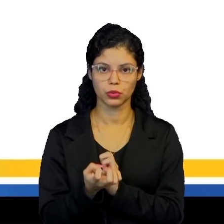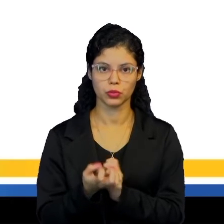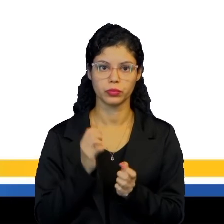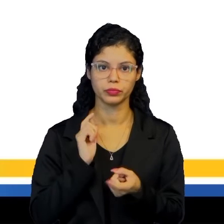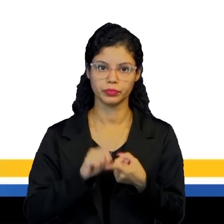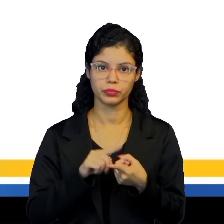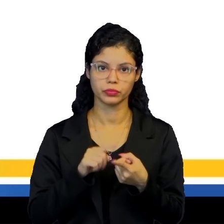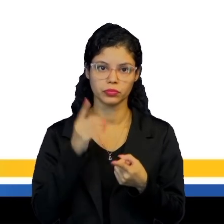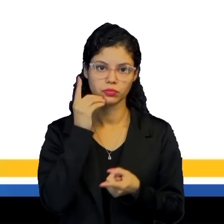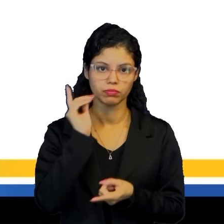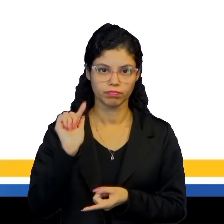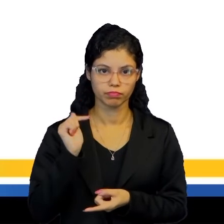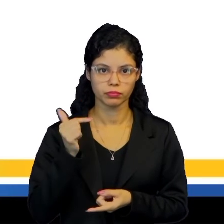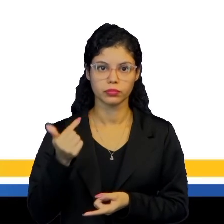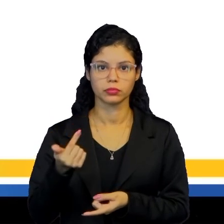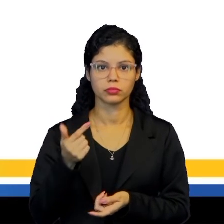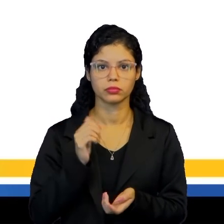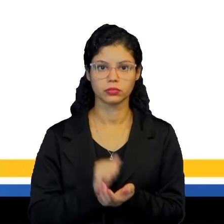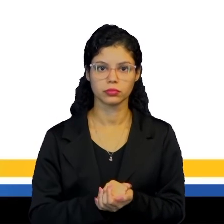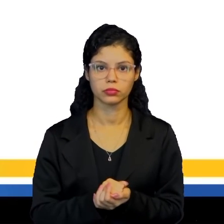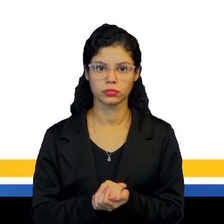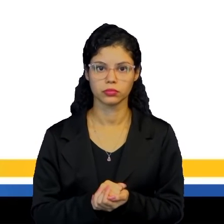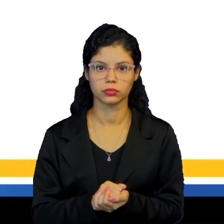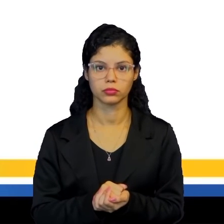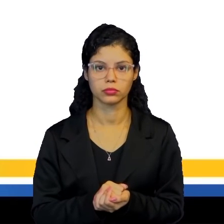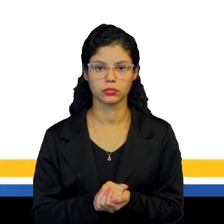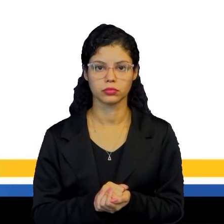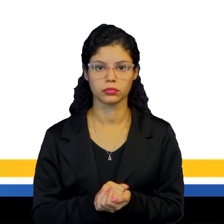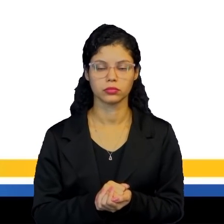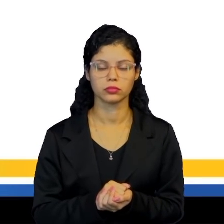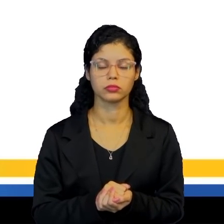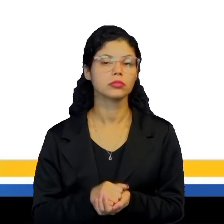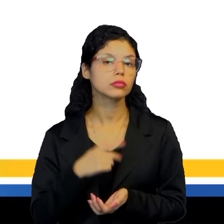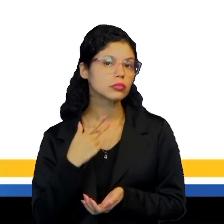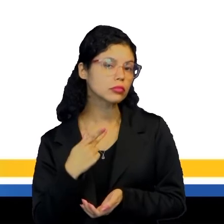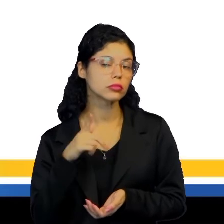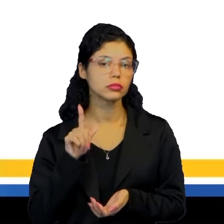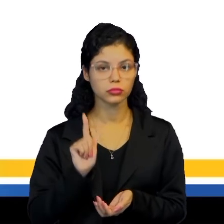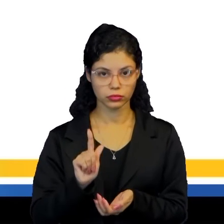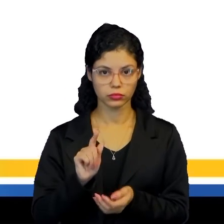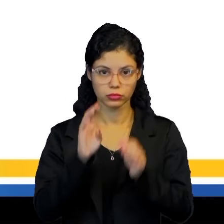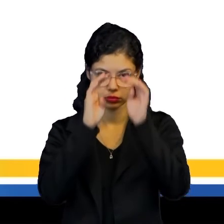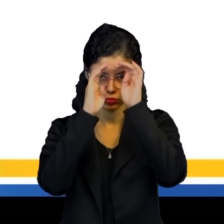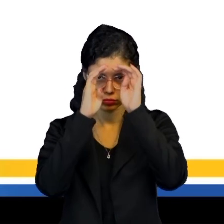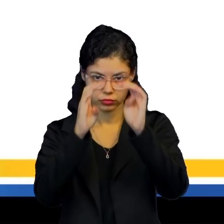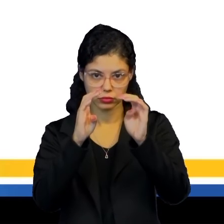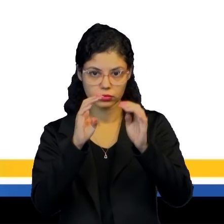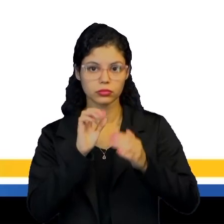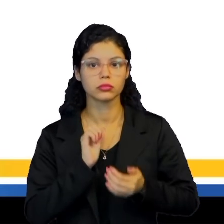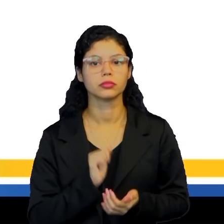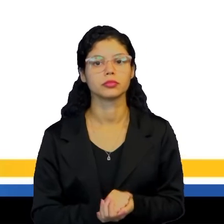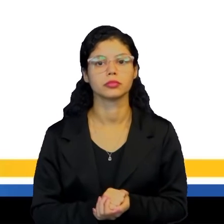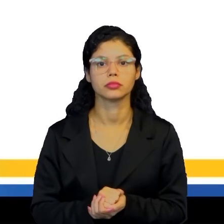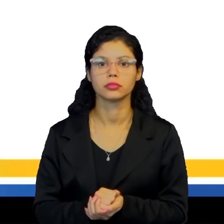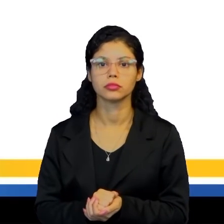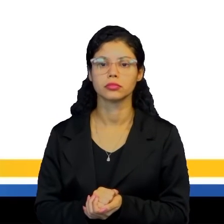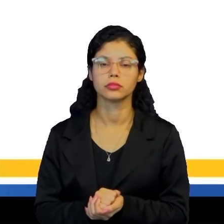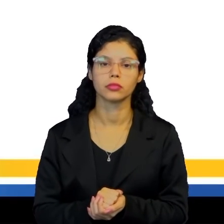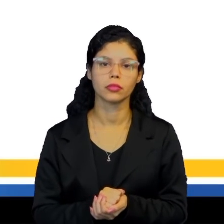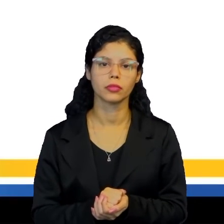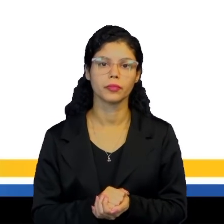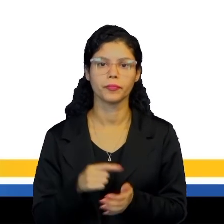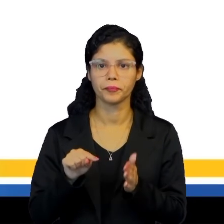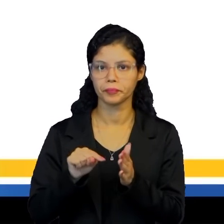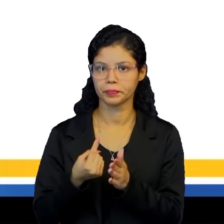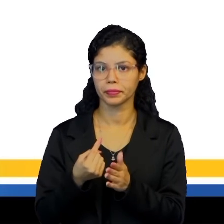apodrecidos dias após dias. Tudo bem? Obedecendo a uma progressão geométrica